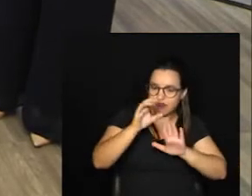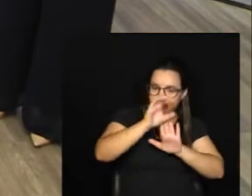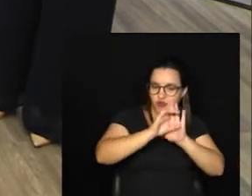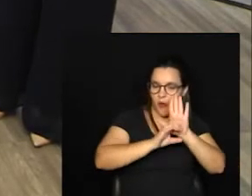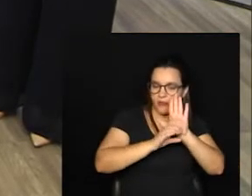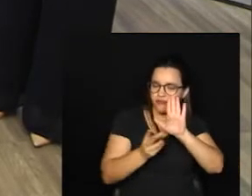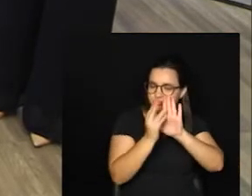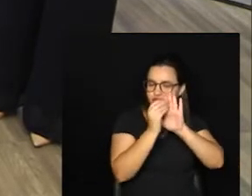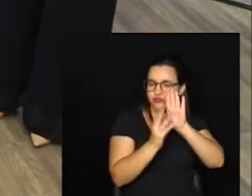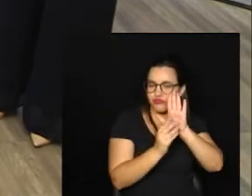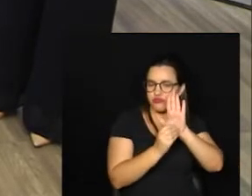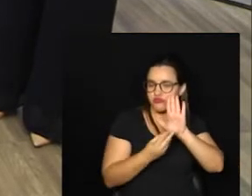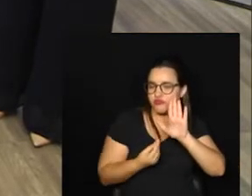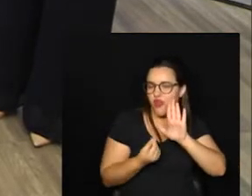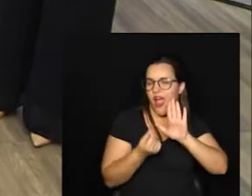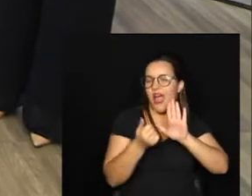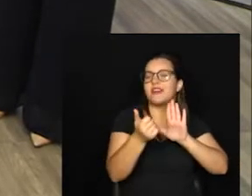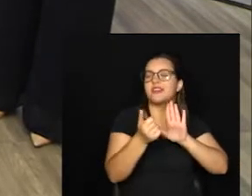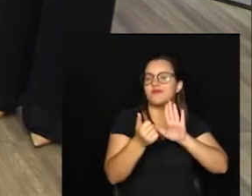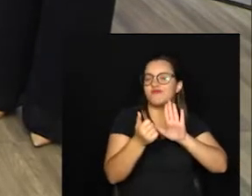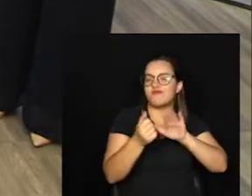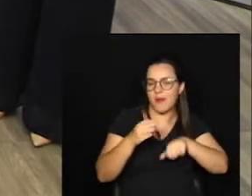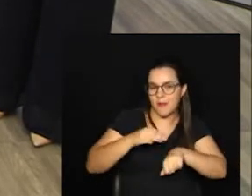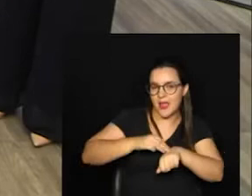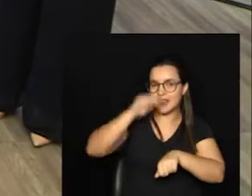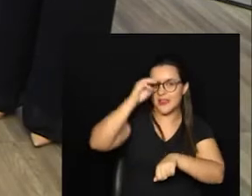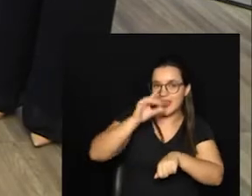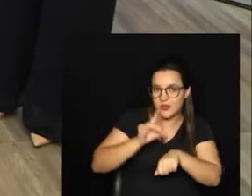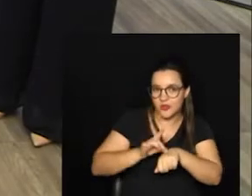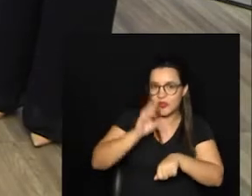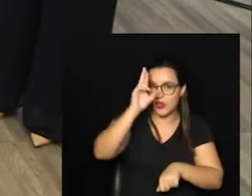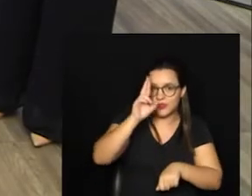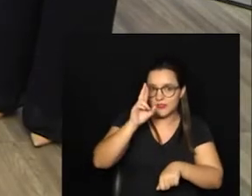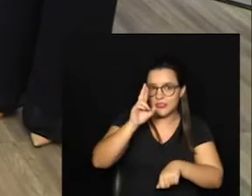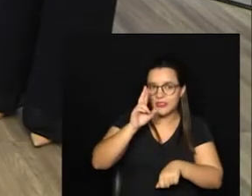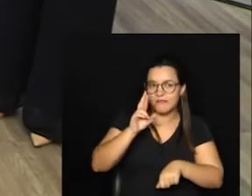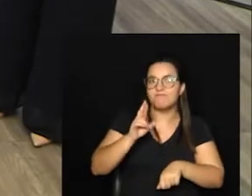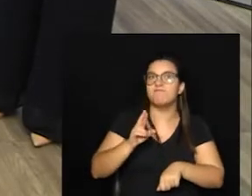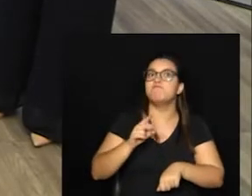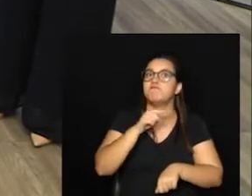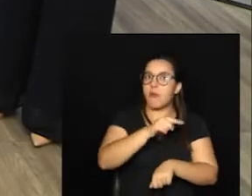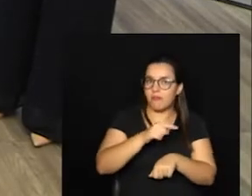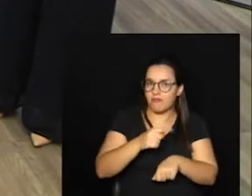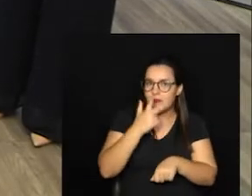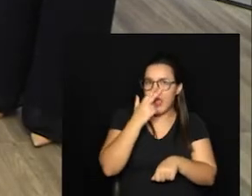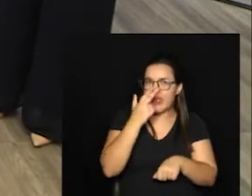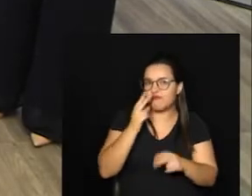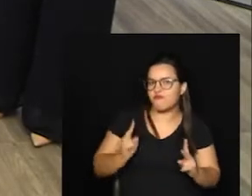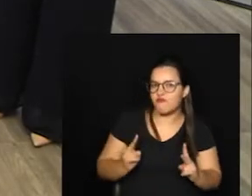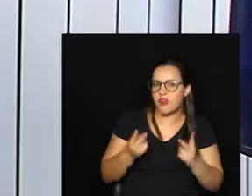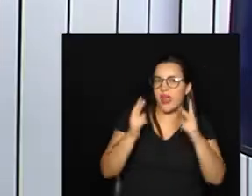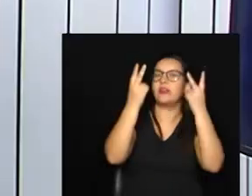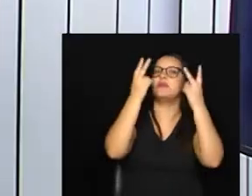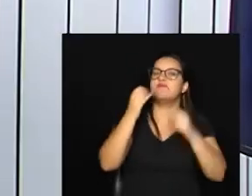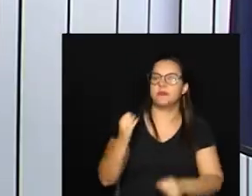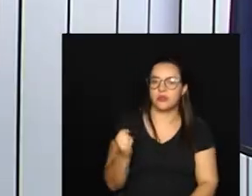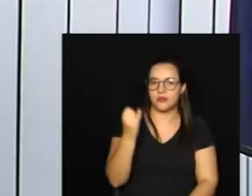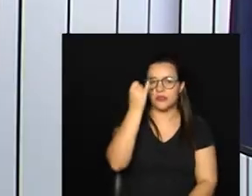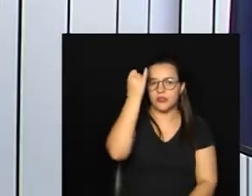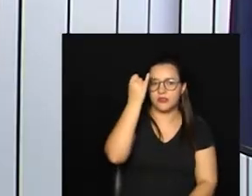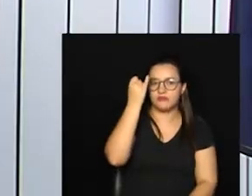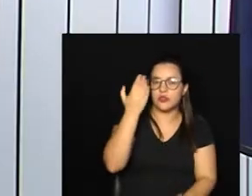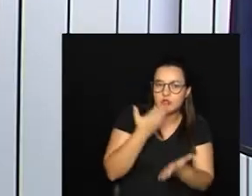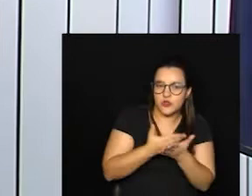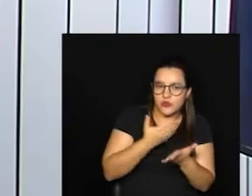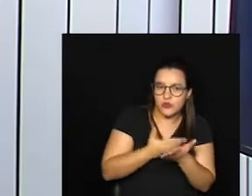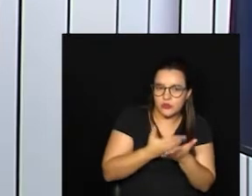esse estudo de mestrado, de doutorado, mesmo para quem está começando a fazer um estágio, isso é fundamental, viu, gente? É estudo e